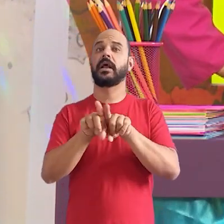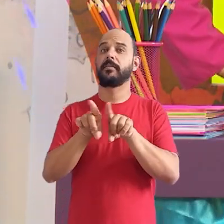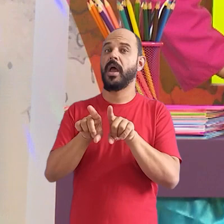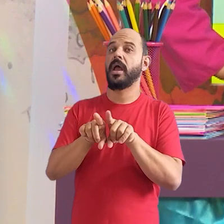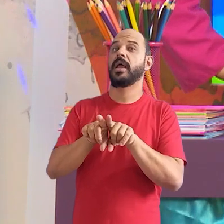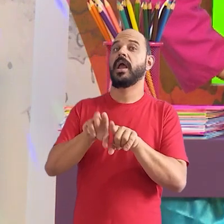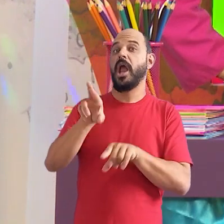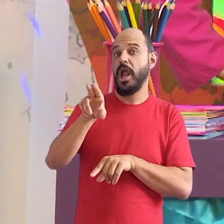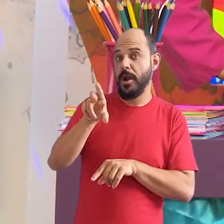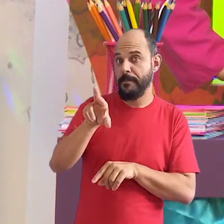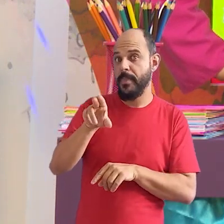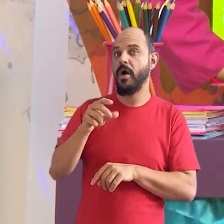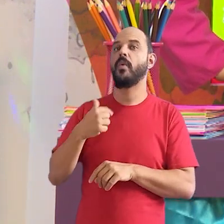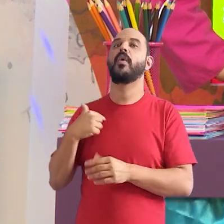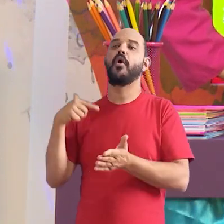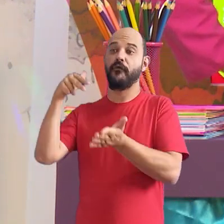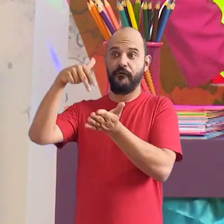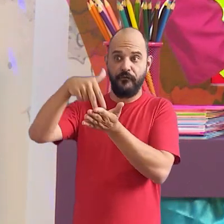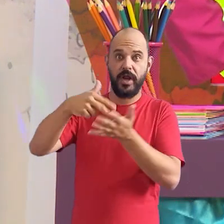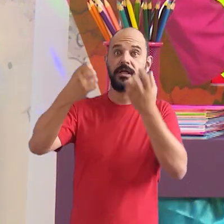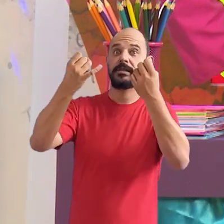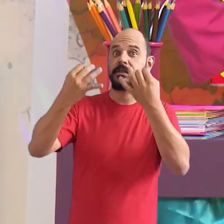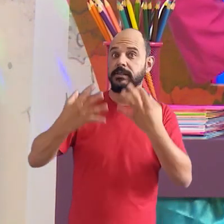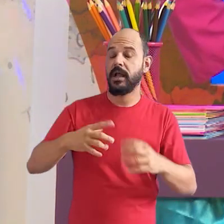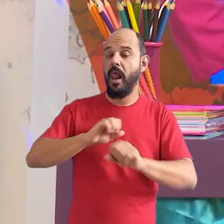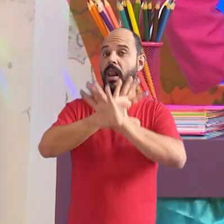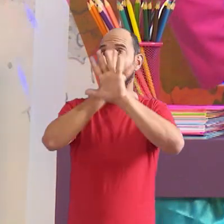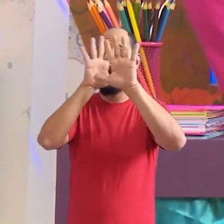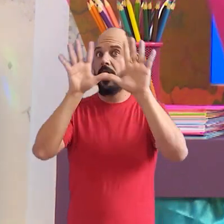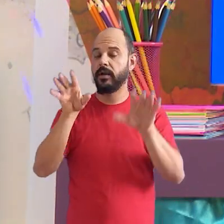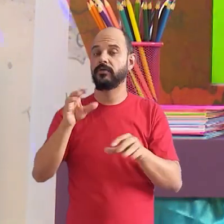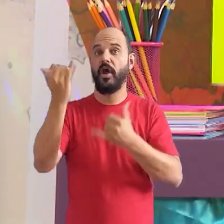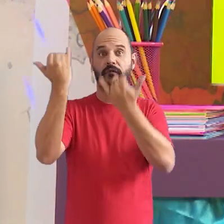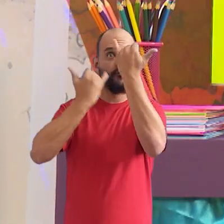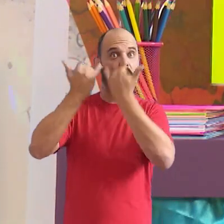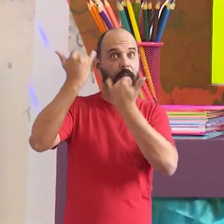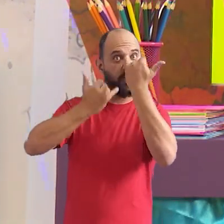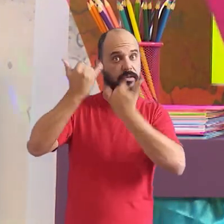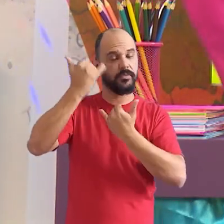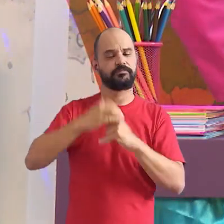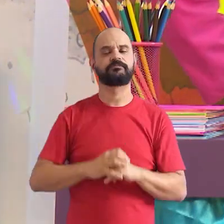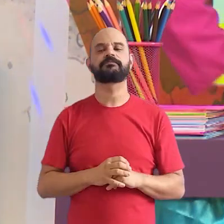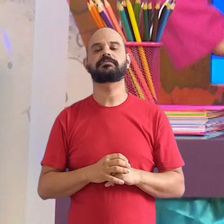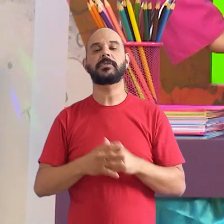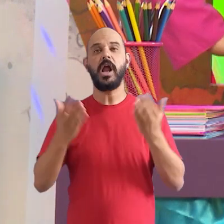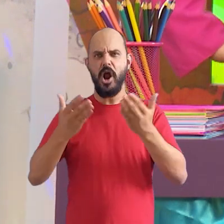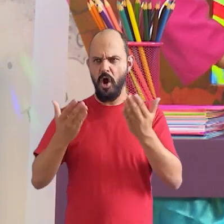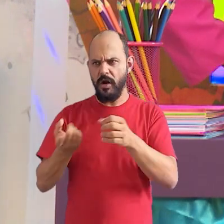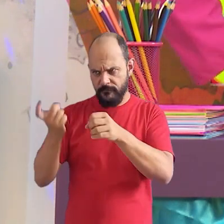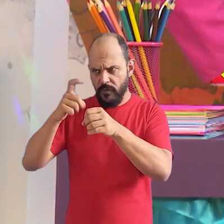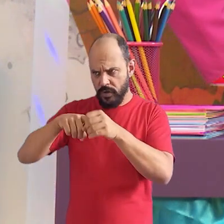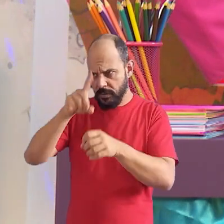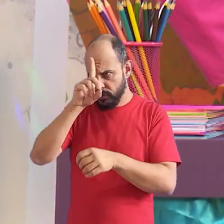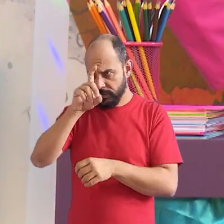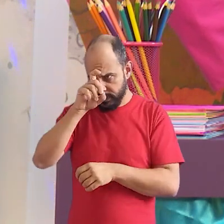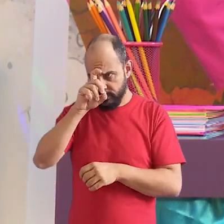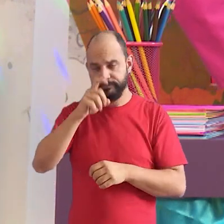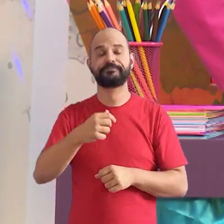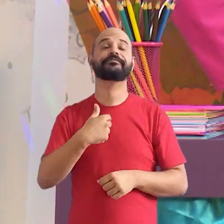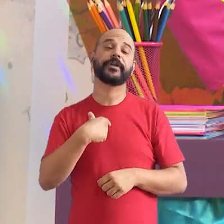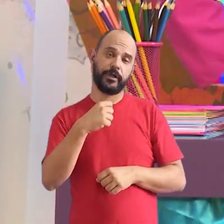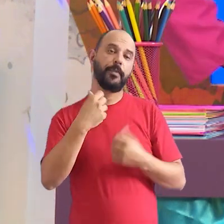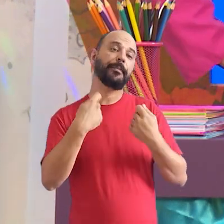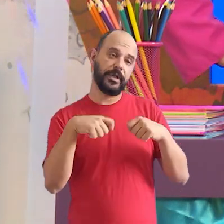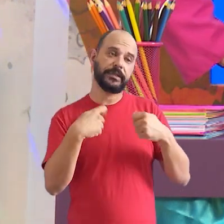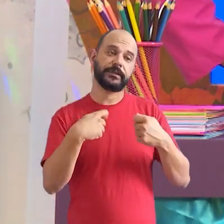com os irmãozinhos. É para isso que eu vim aqui, para trazer as informações. E agora o senhor precisa voltar para o hospital?